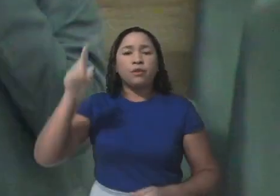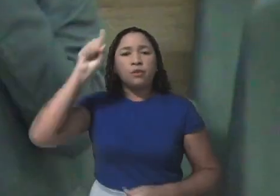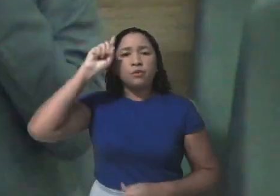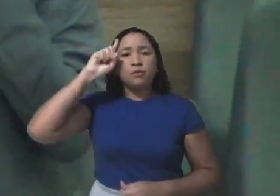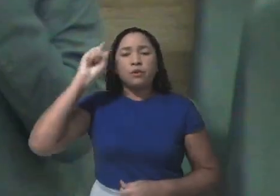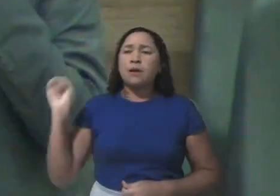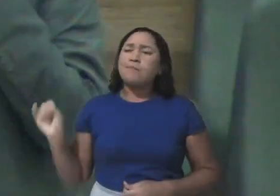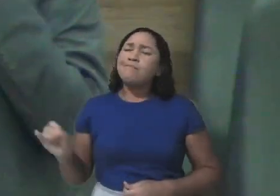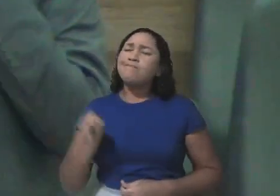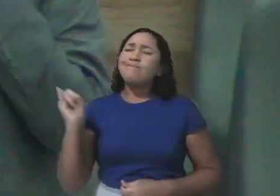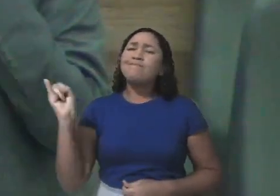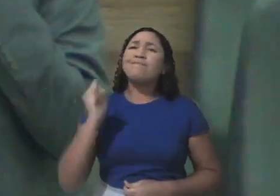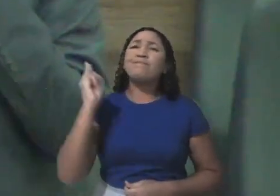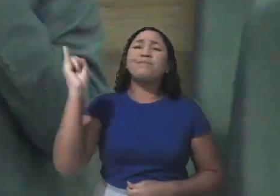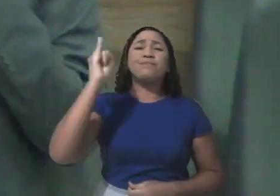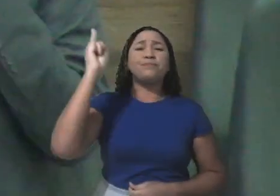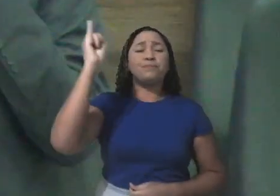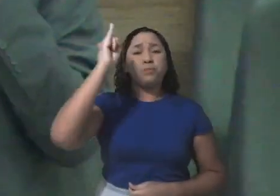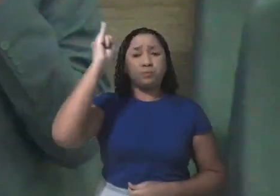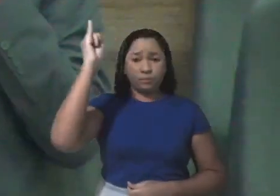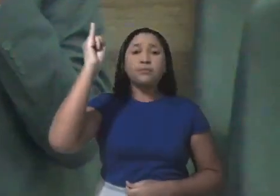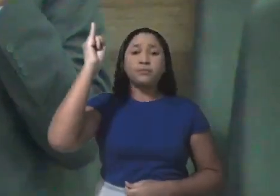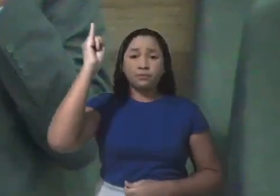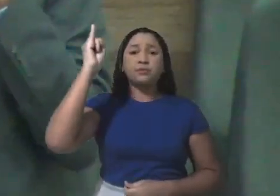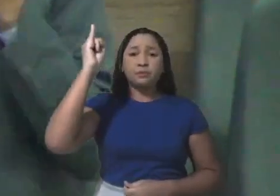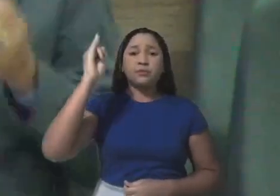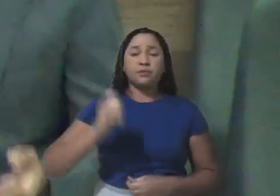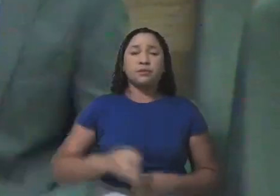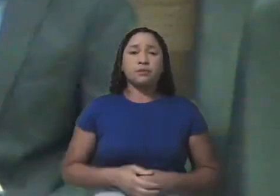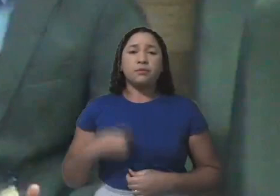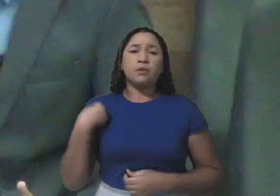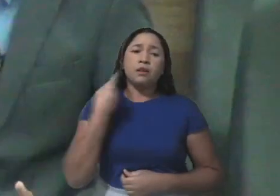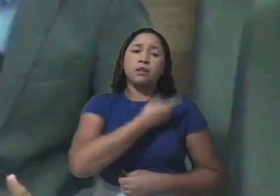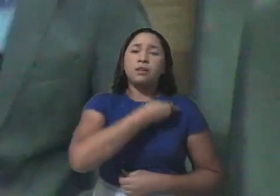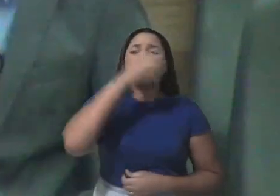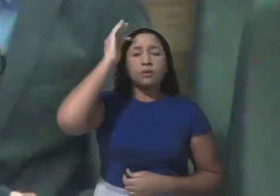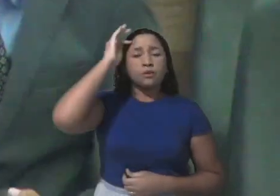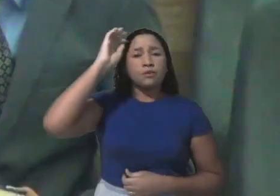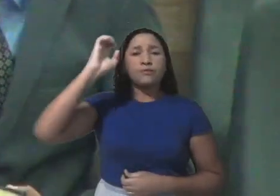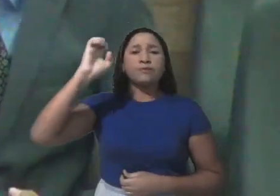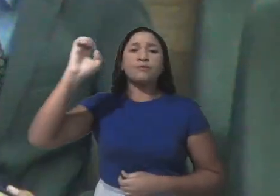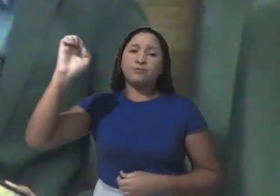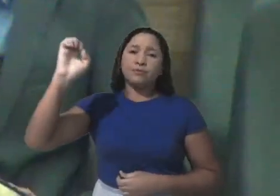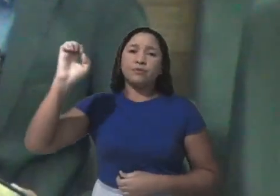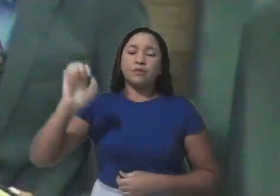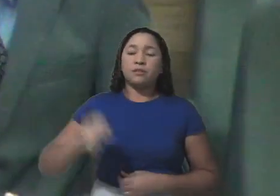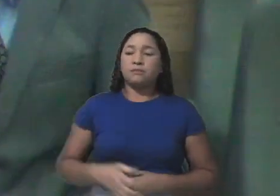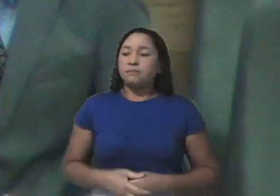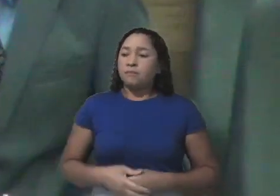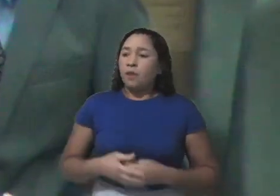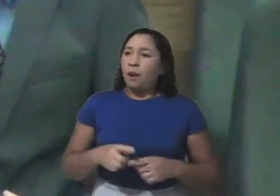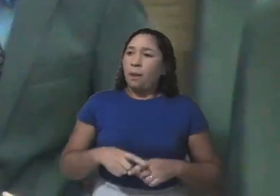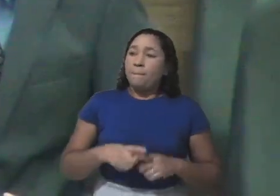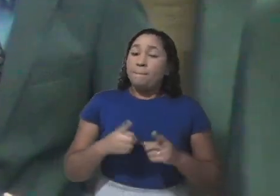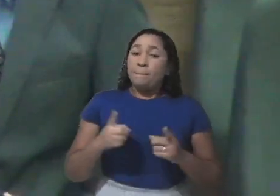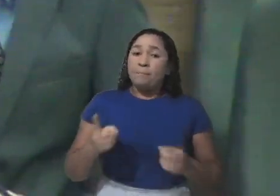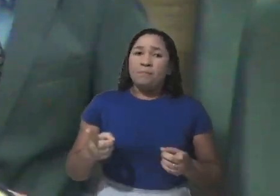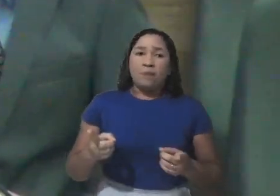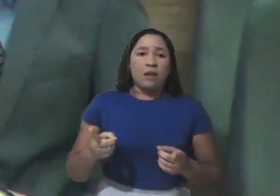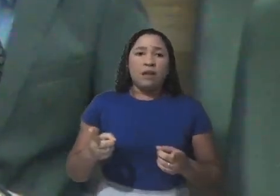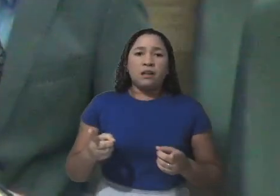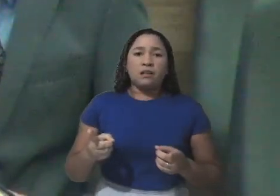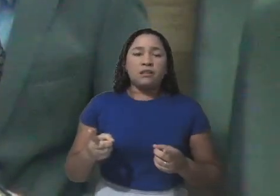importantíssimas, são primordiais à nossa fé. E quando não ensinadas, ou quando